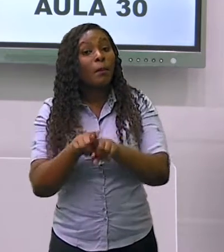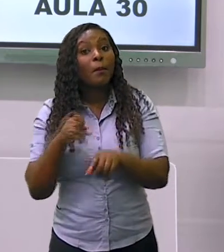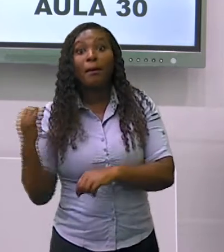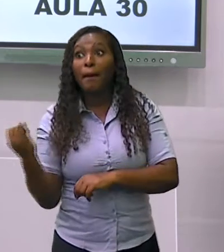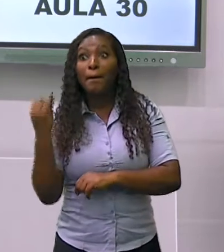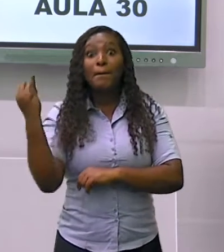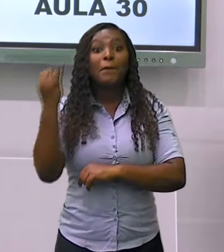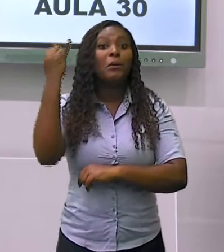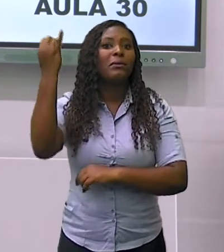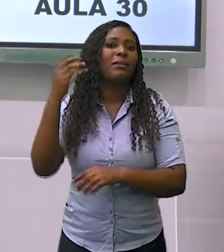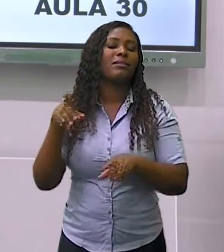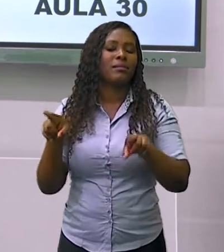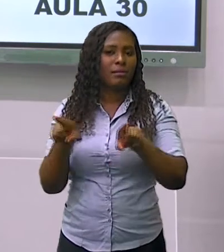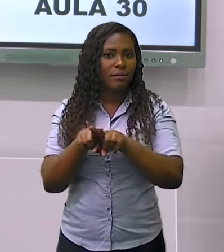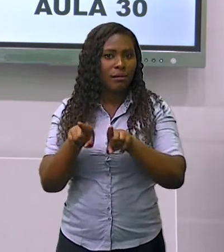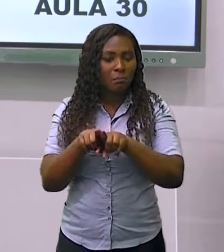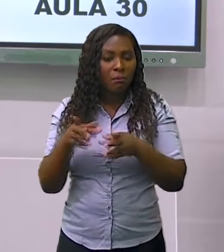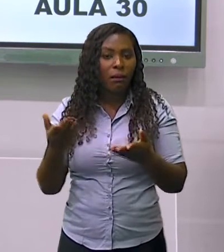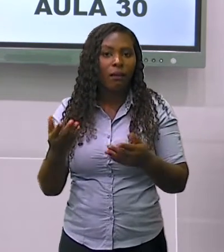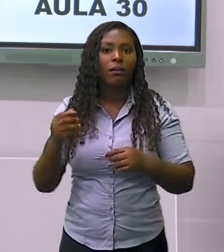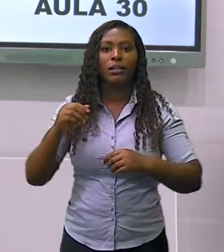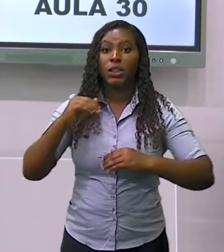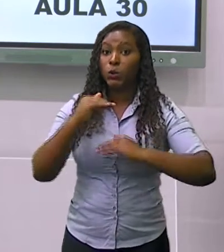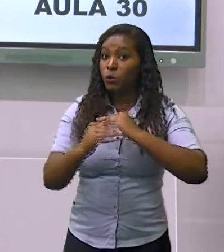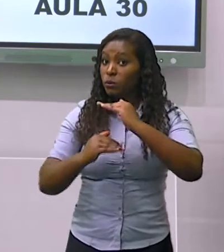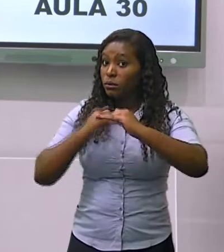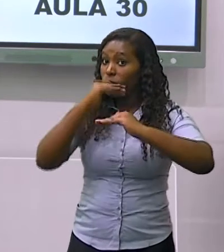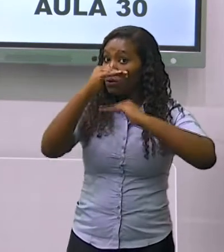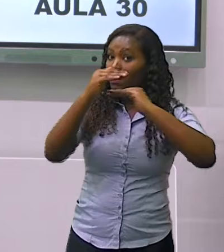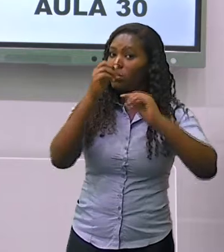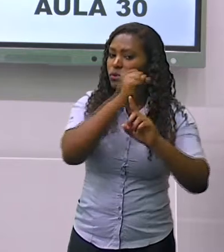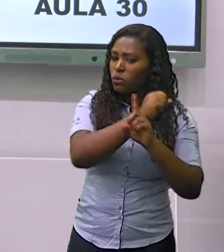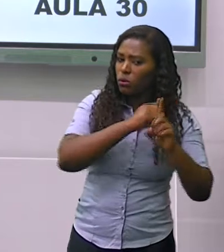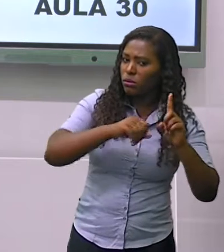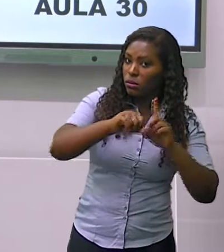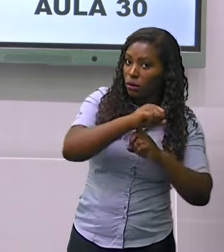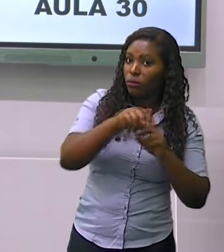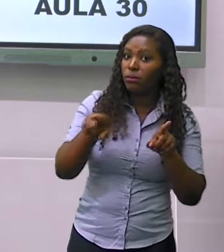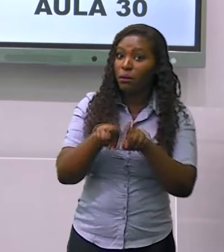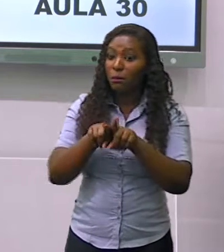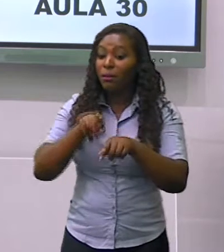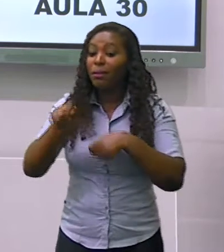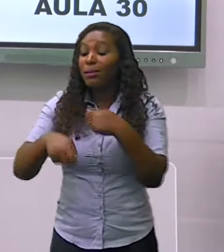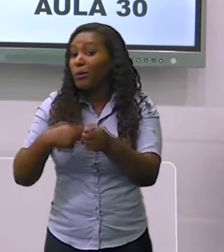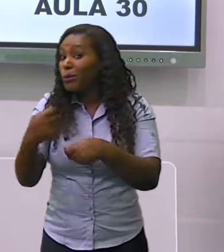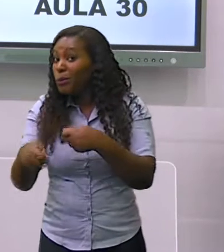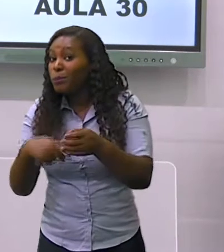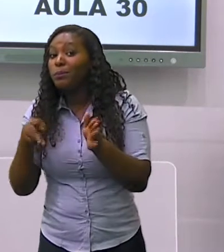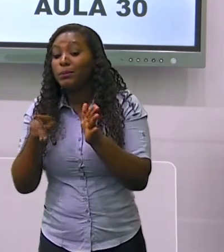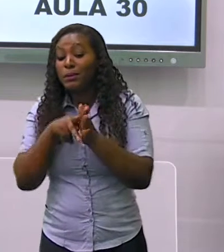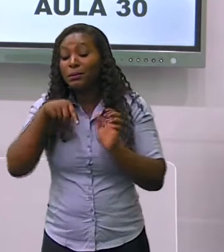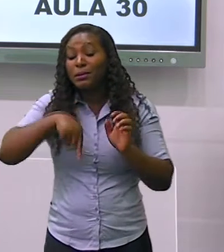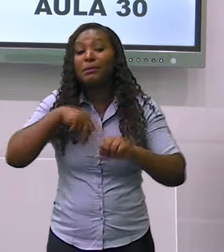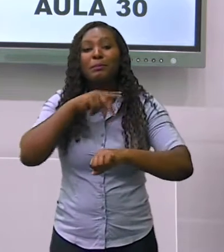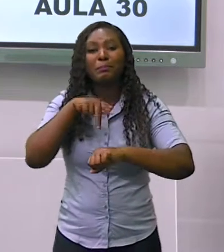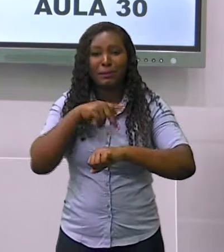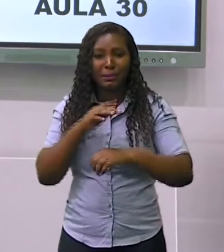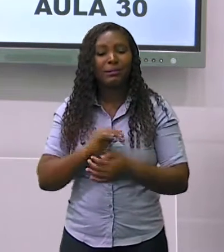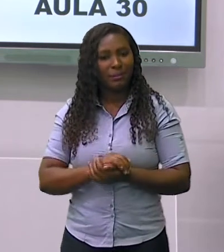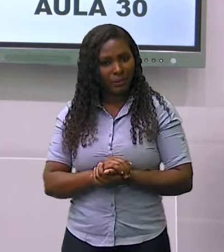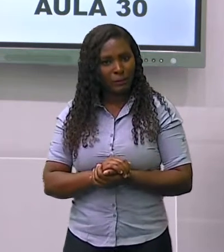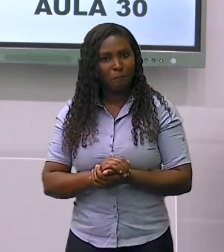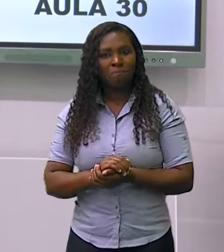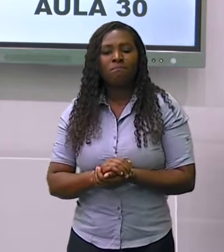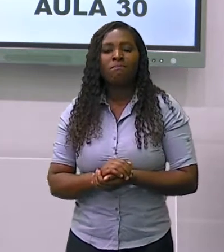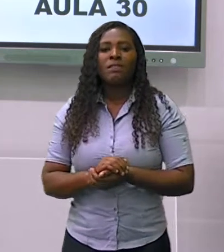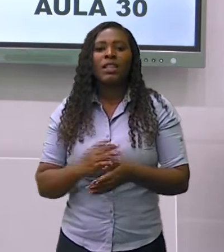deste segmento no desenvolvimento social e econômico. Você também irá conhecer